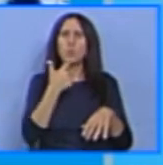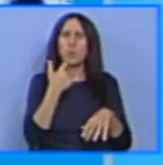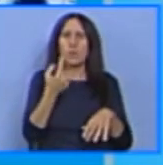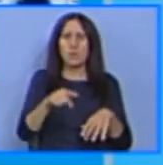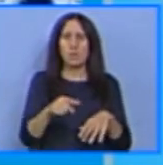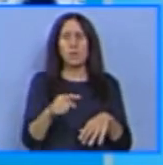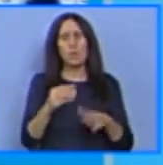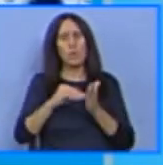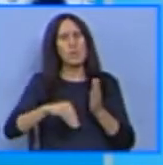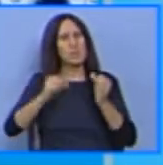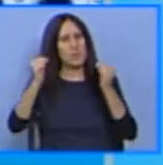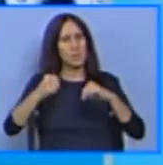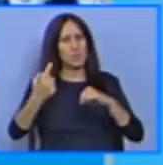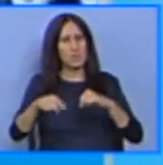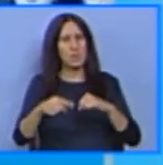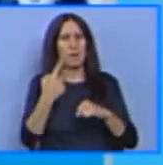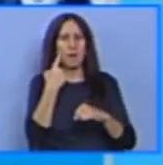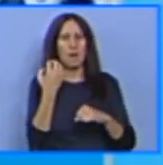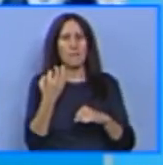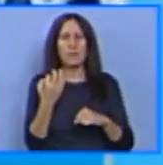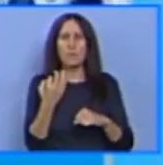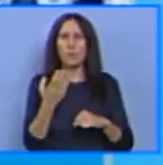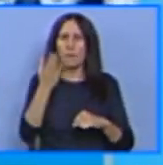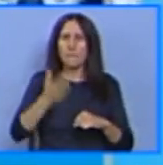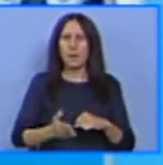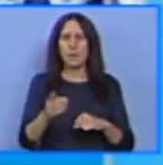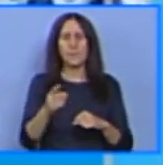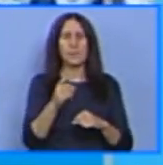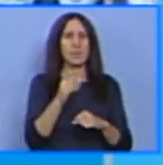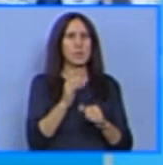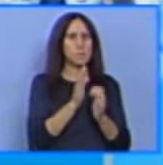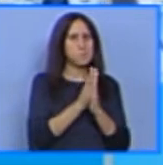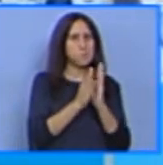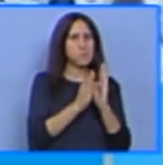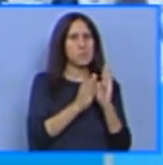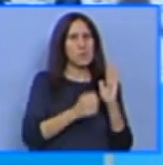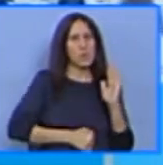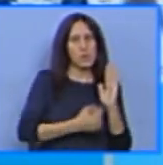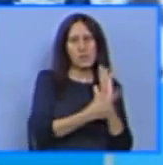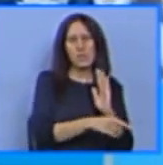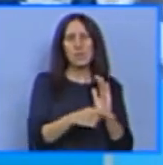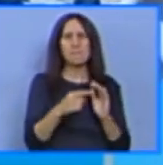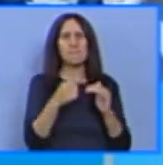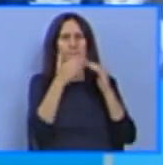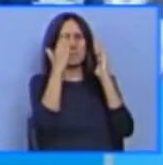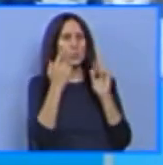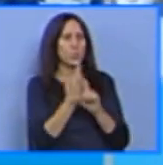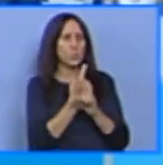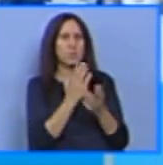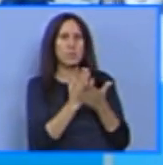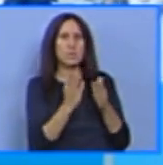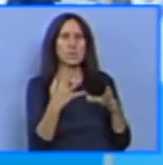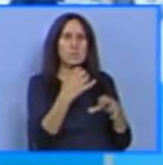algum tipo de acordo. Era de facto uma separação muito agressiva em relação à Igreja Católica, encerramento de grande parte dos seminários,